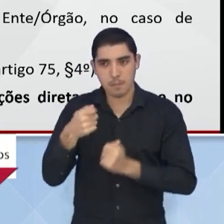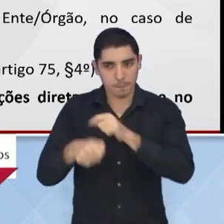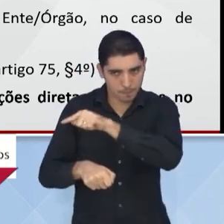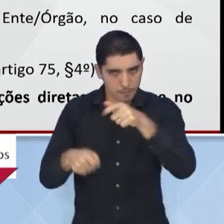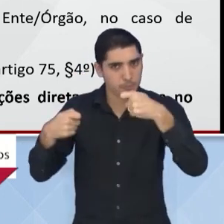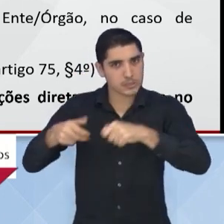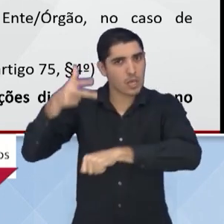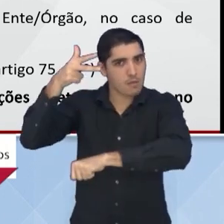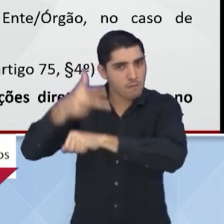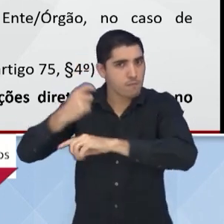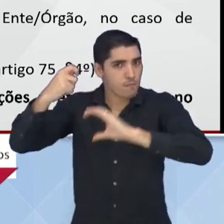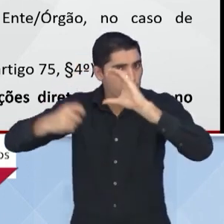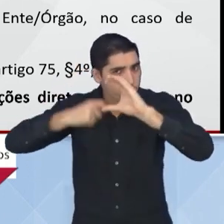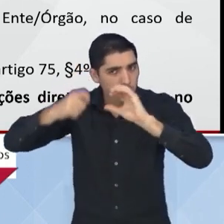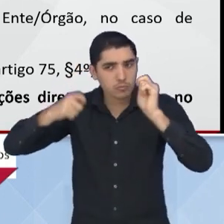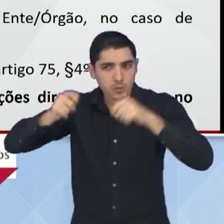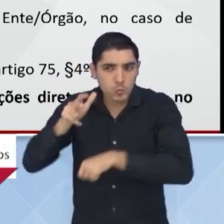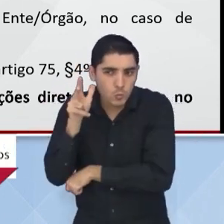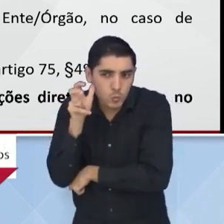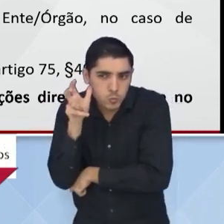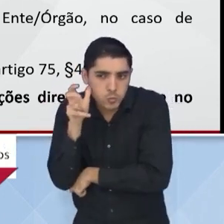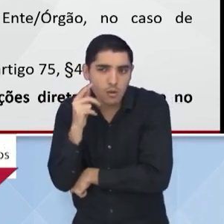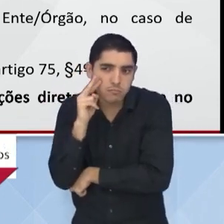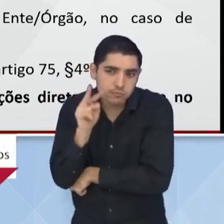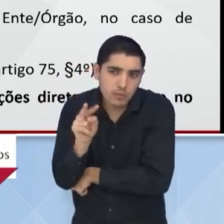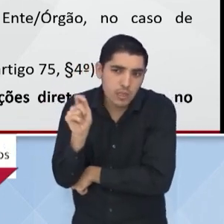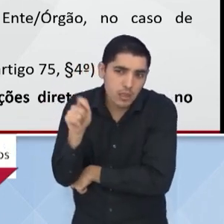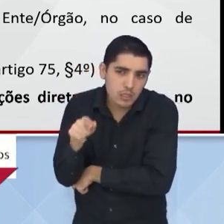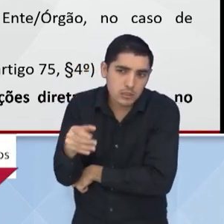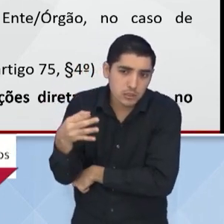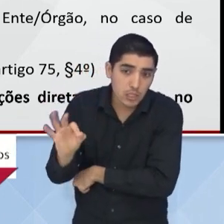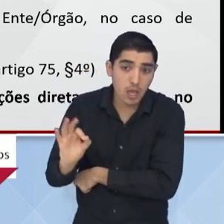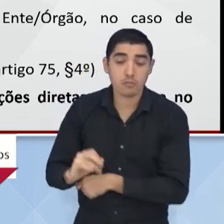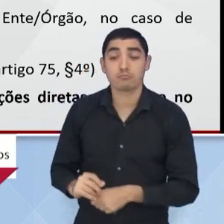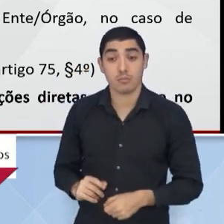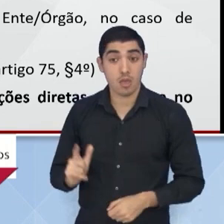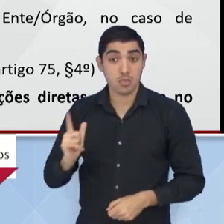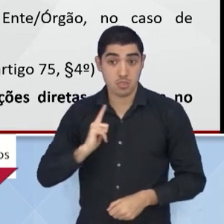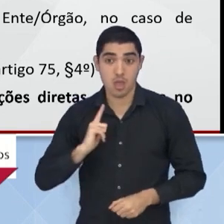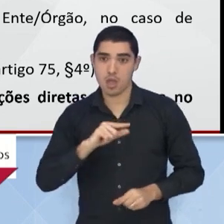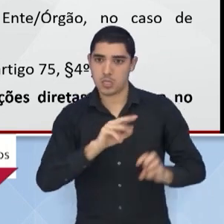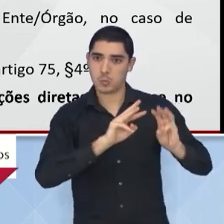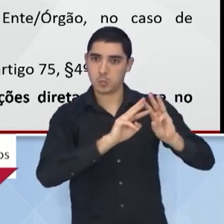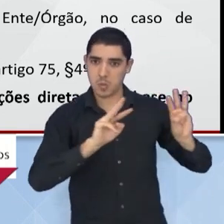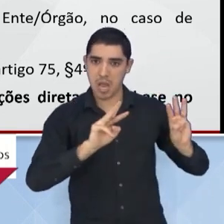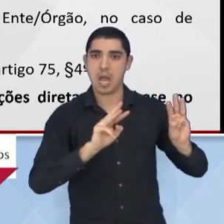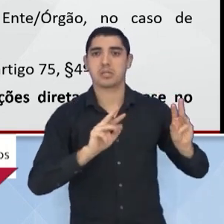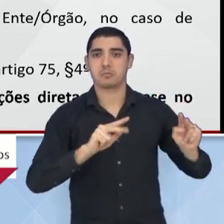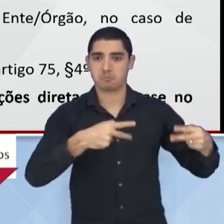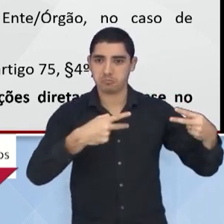de de de fazer uma licitação de forma eletrônica nós temos sites temos